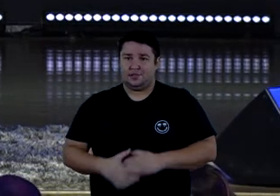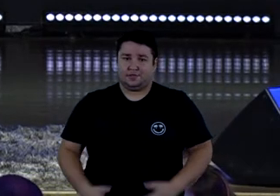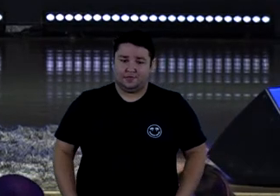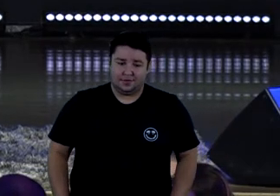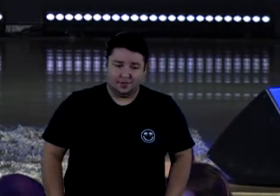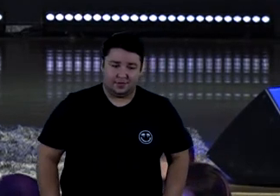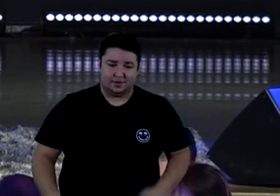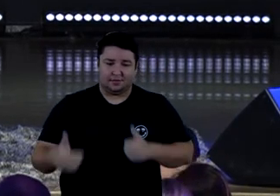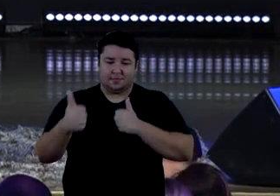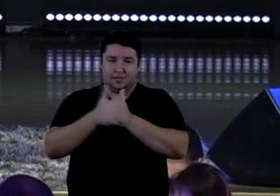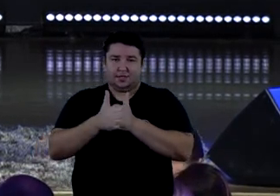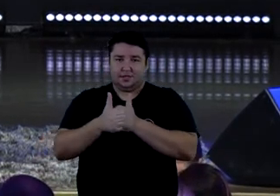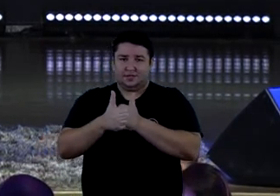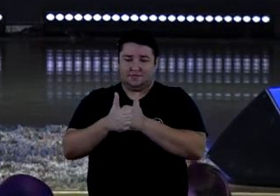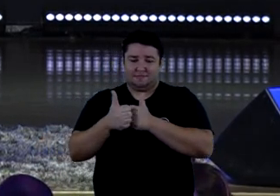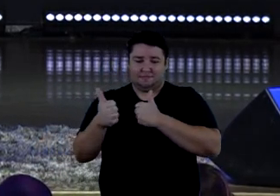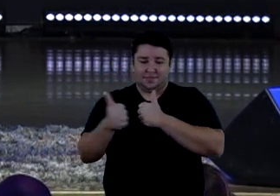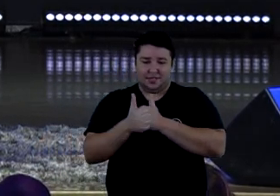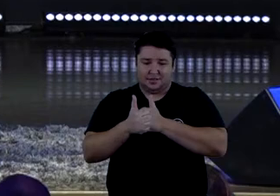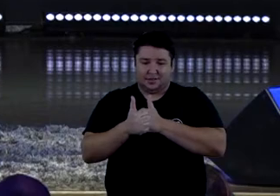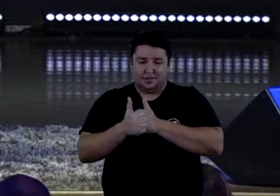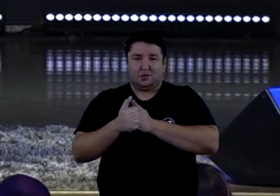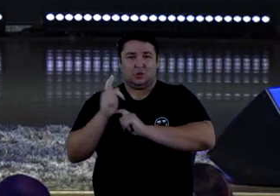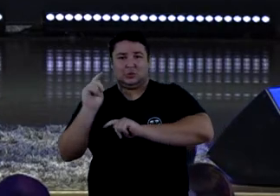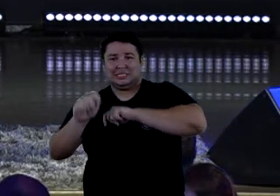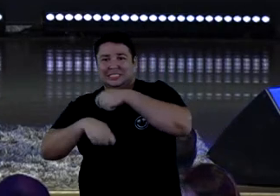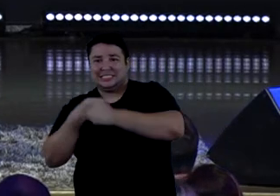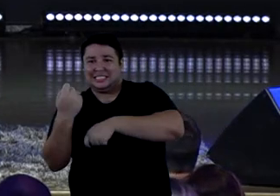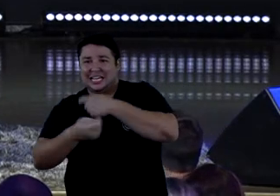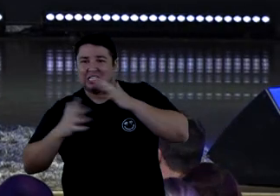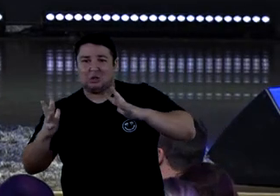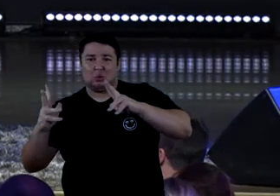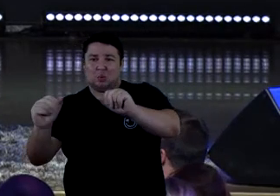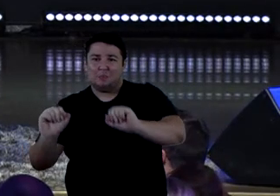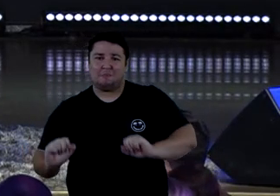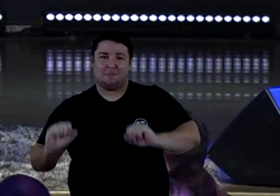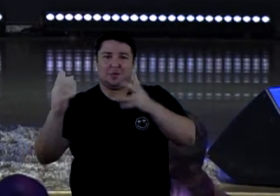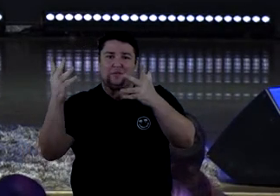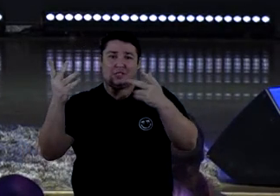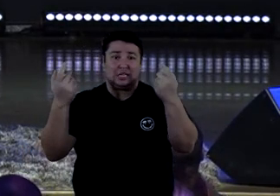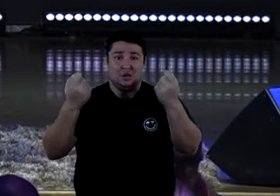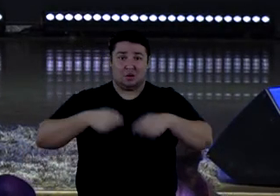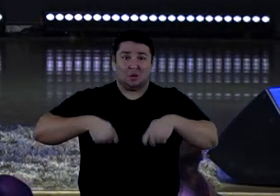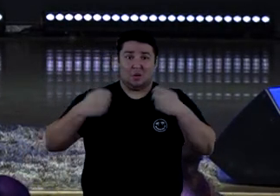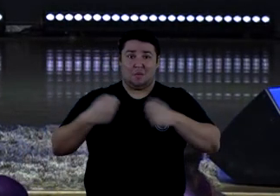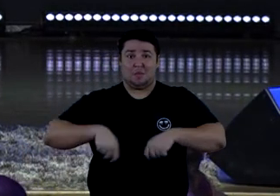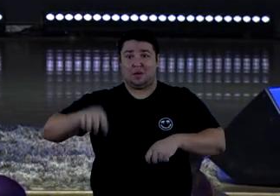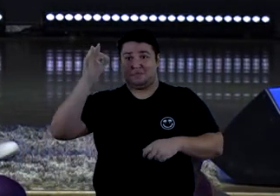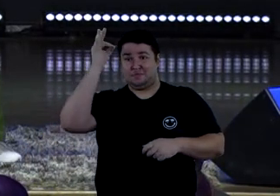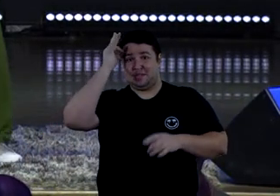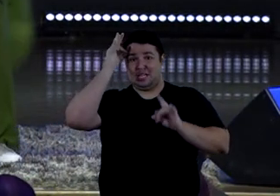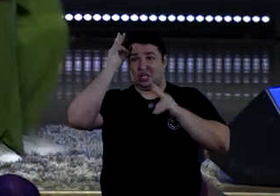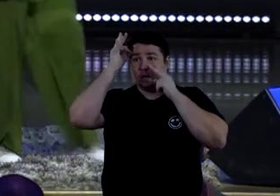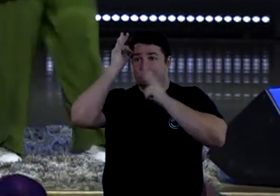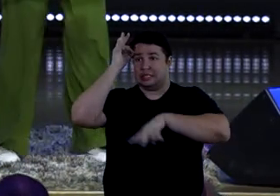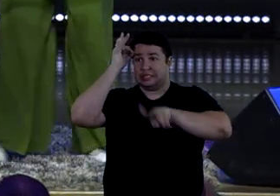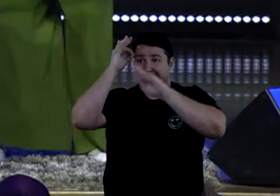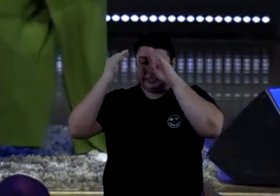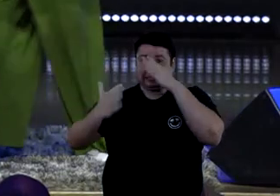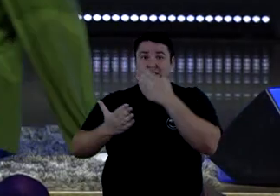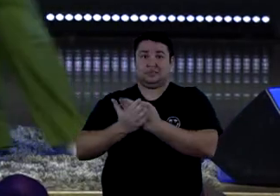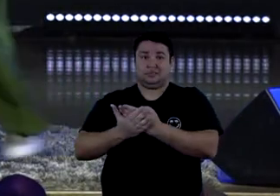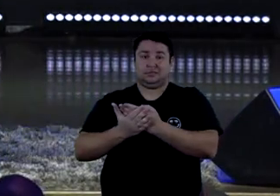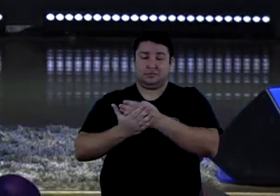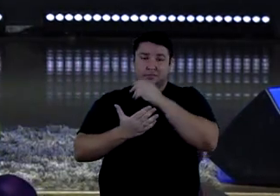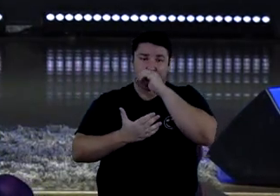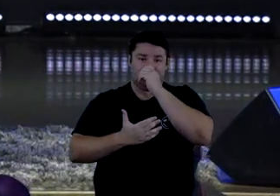Está muito perto. Os sinais estão todos aí. Você não precisa ser espiritual, você só precisa ser uma pessoa